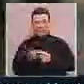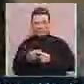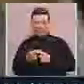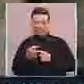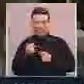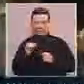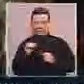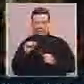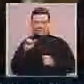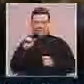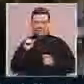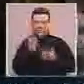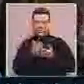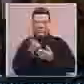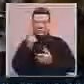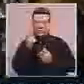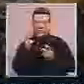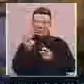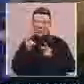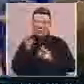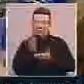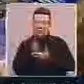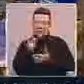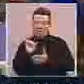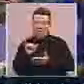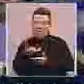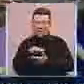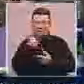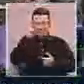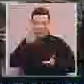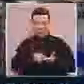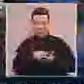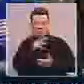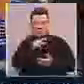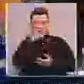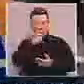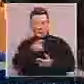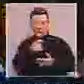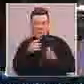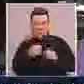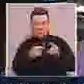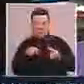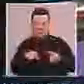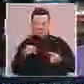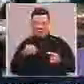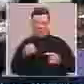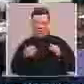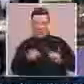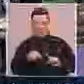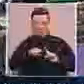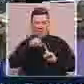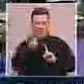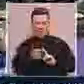interesse de estudar numa determinada área. São esperados milhares de pessoas mais uma vez? Mais uma vez. Este ano